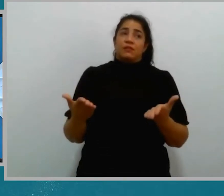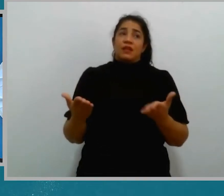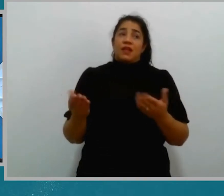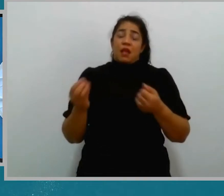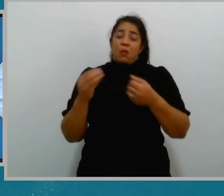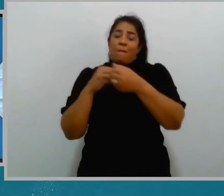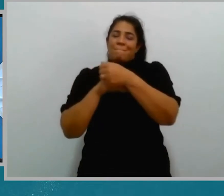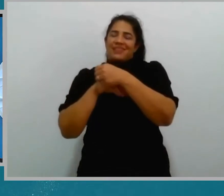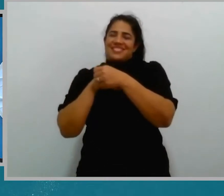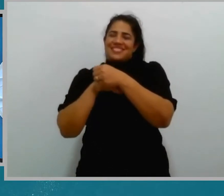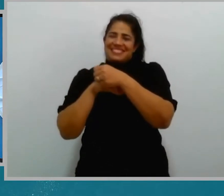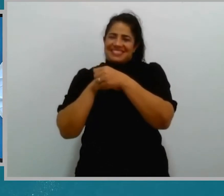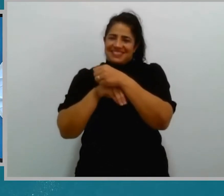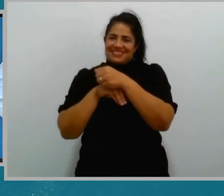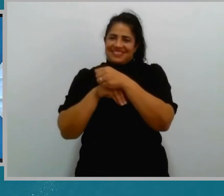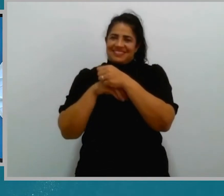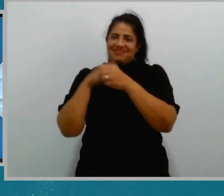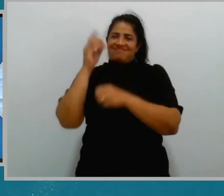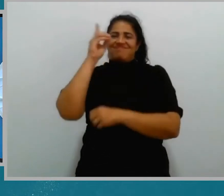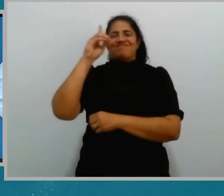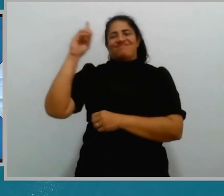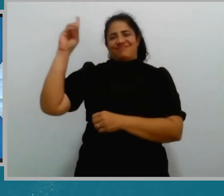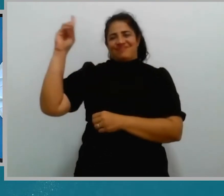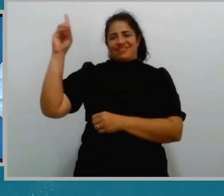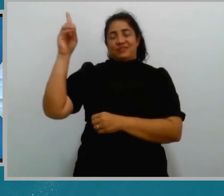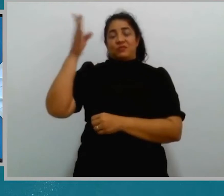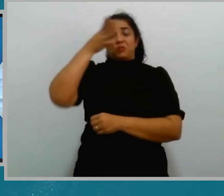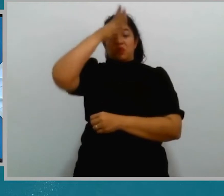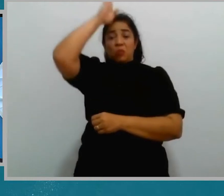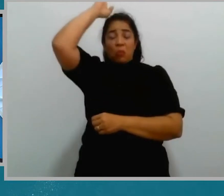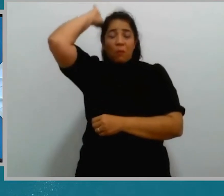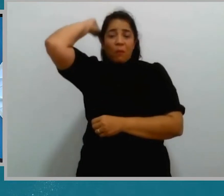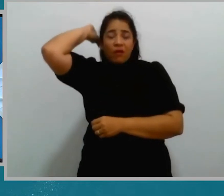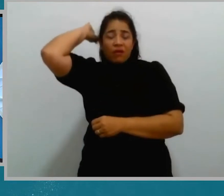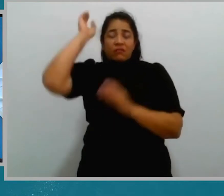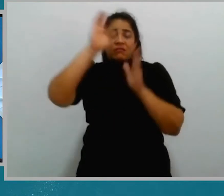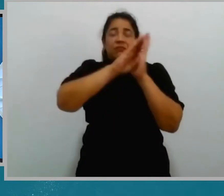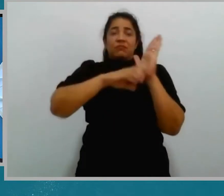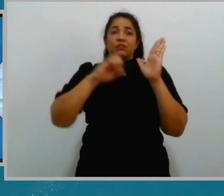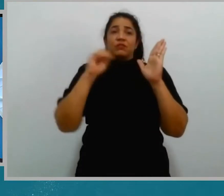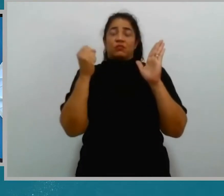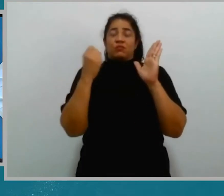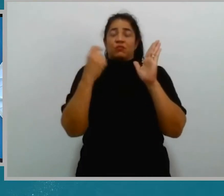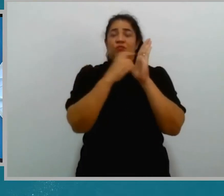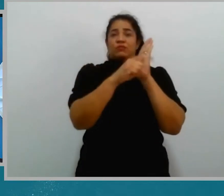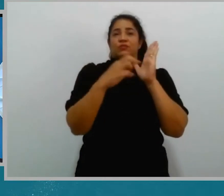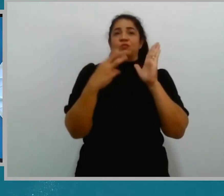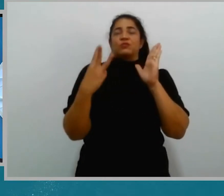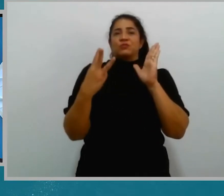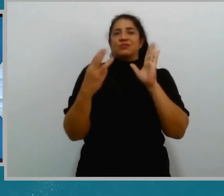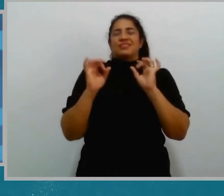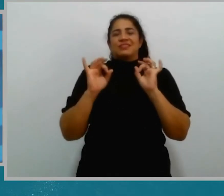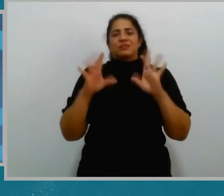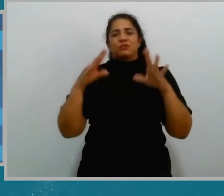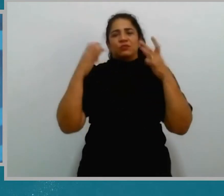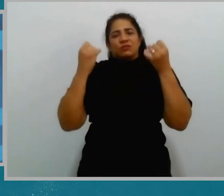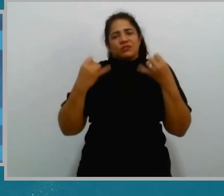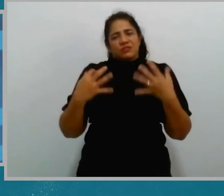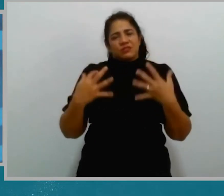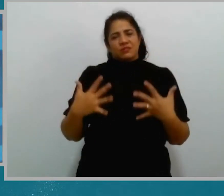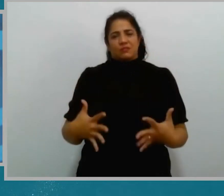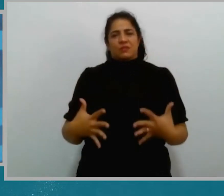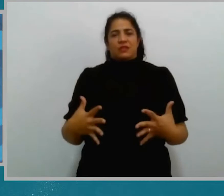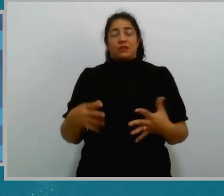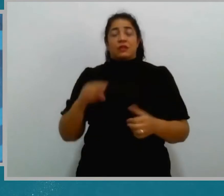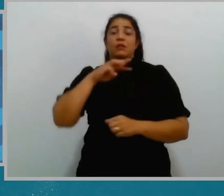Deus. Romanos 8,3 só se pode explicar com Mateus 1. Ele se tornou, né, ela se